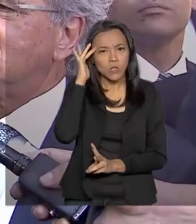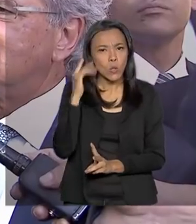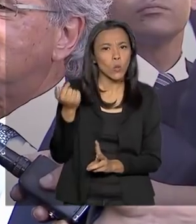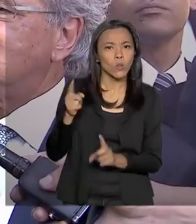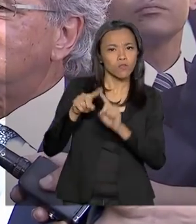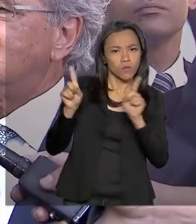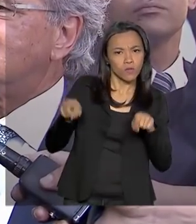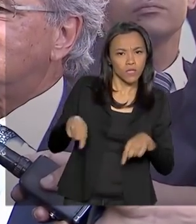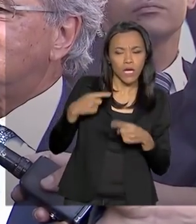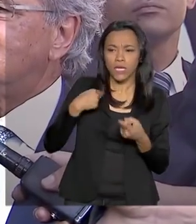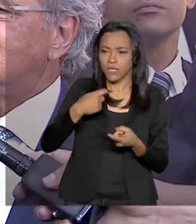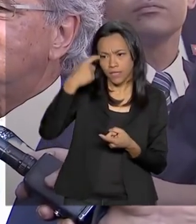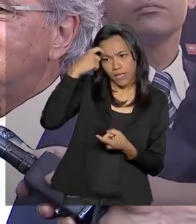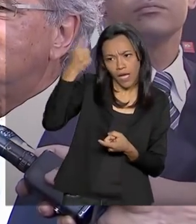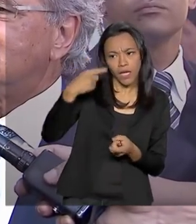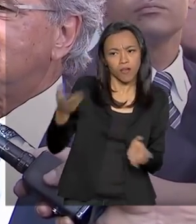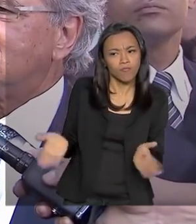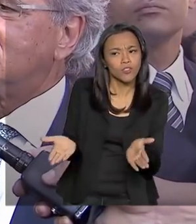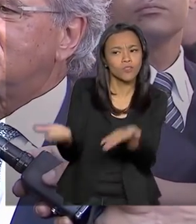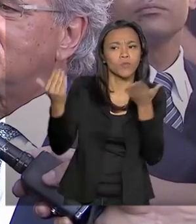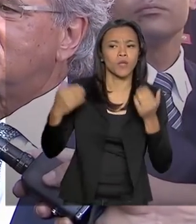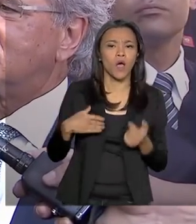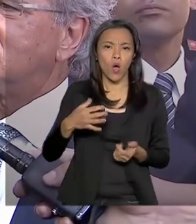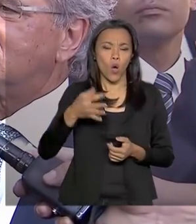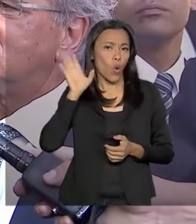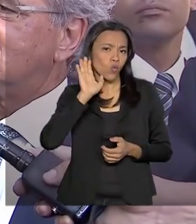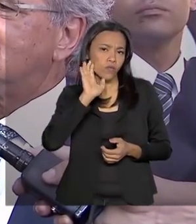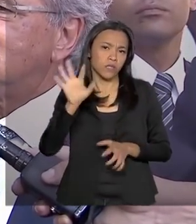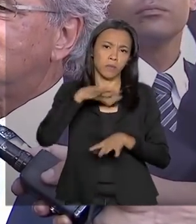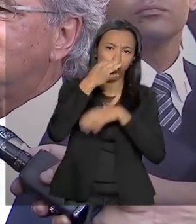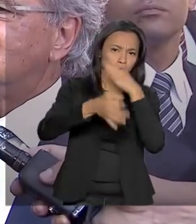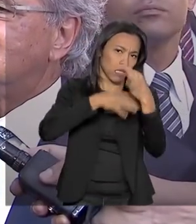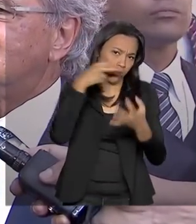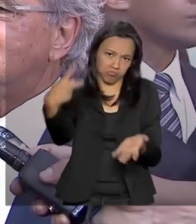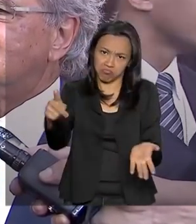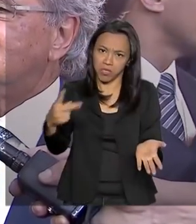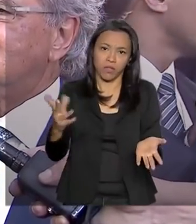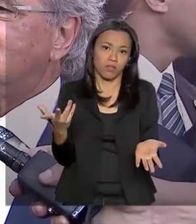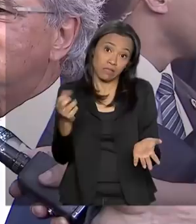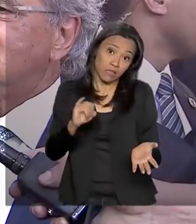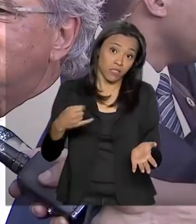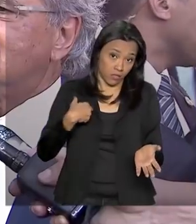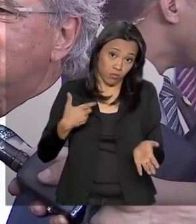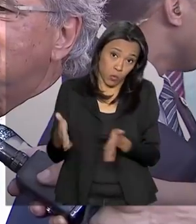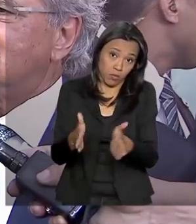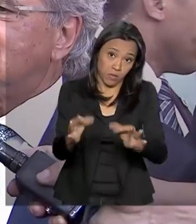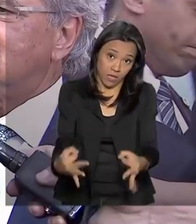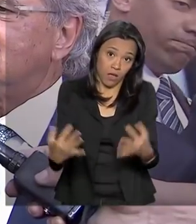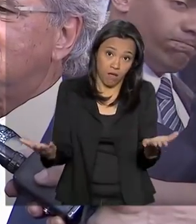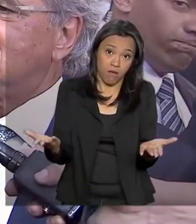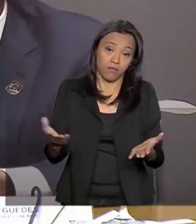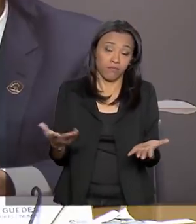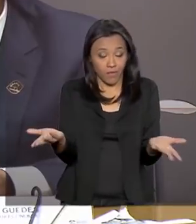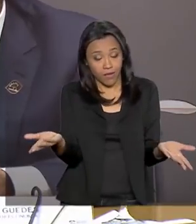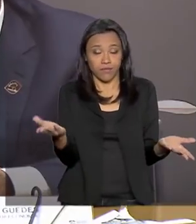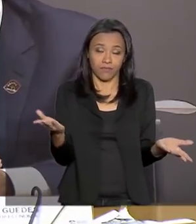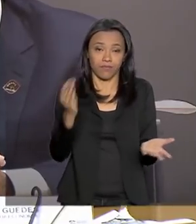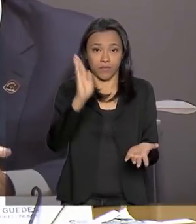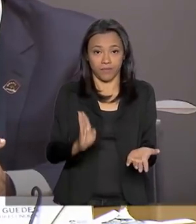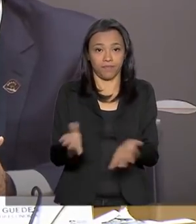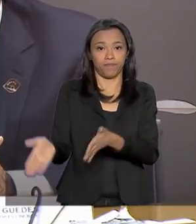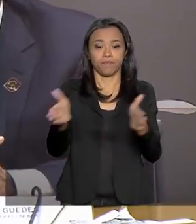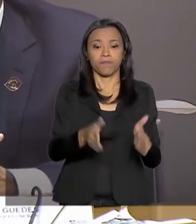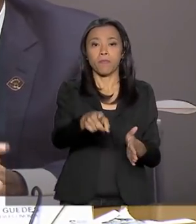trocar uma ideia com eles, dar um estímulo, ouvir alguma coisa que porventura não estamos no rumo certo e o Brasil está aí. A nova